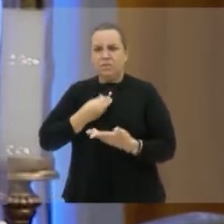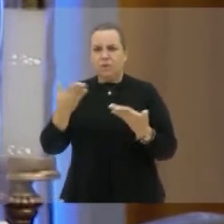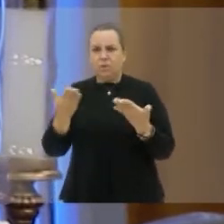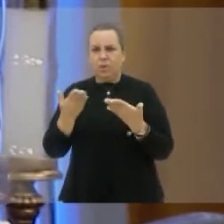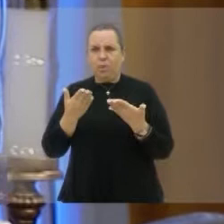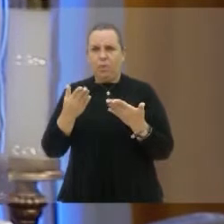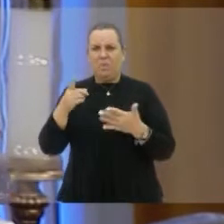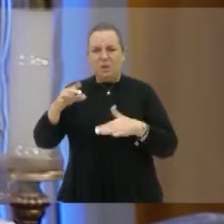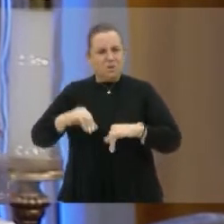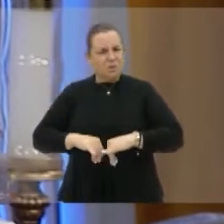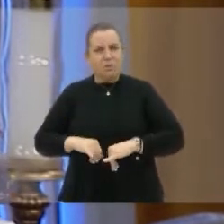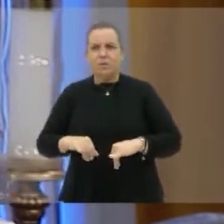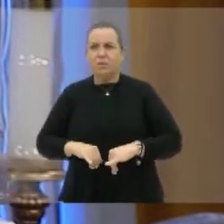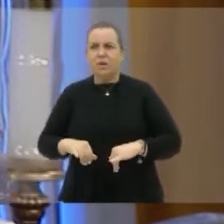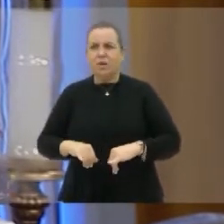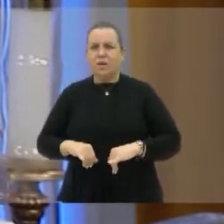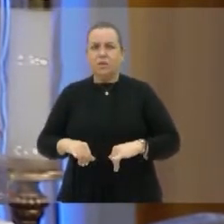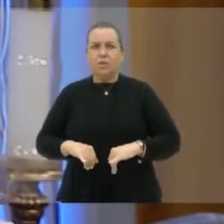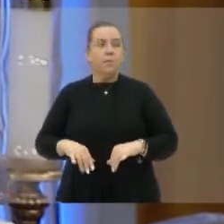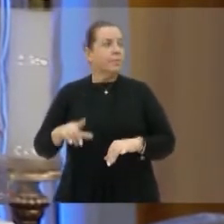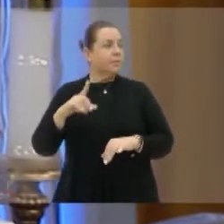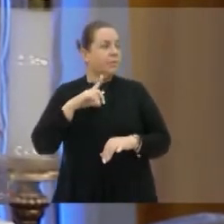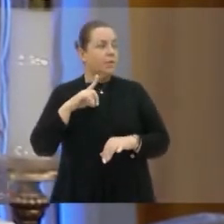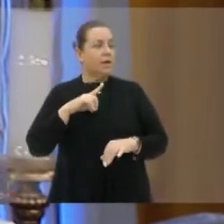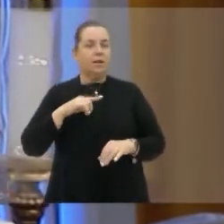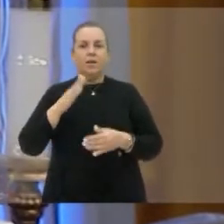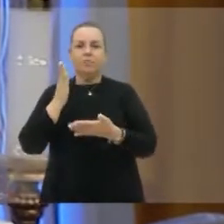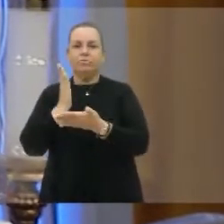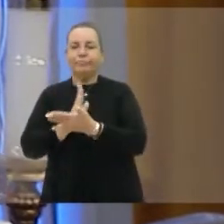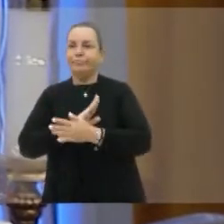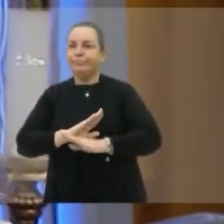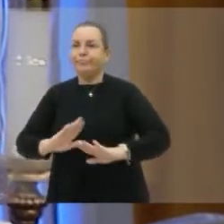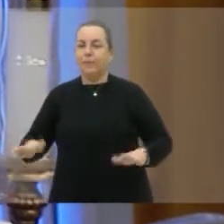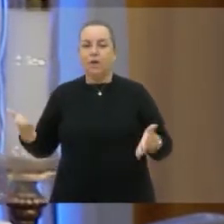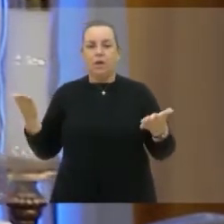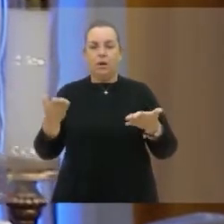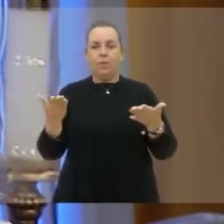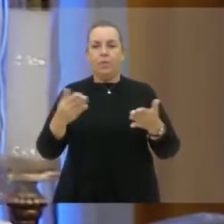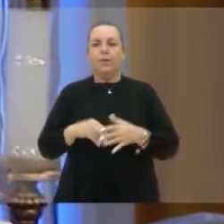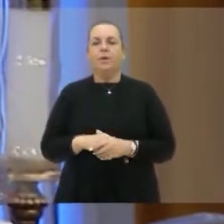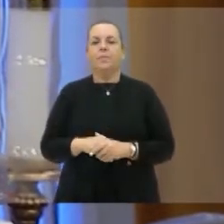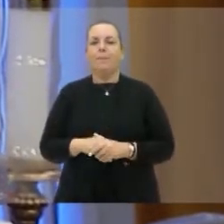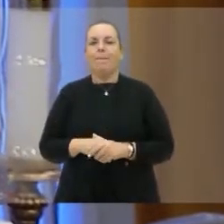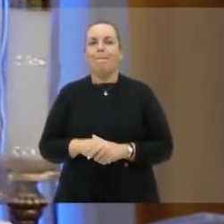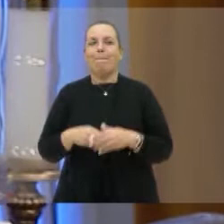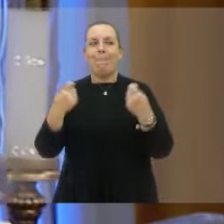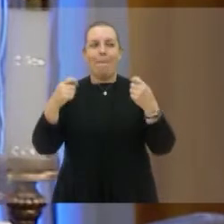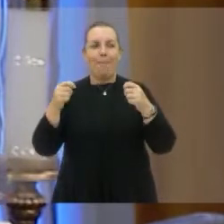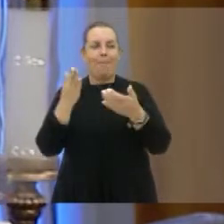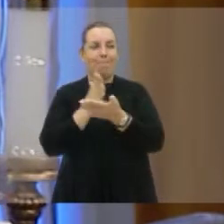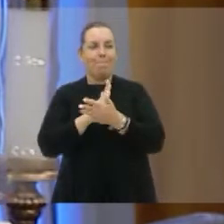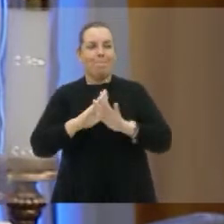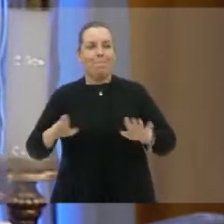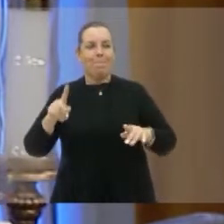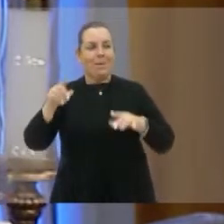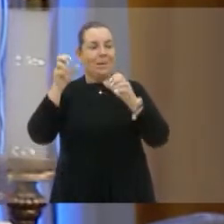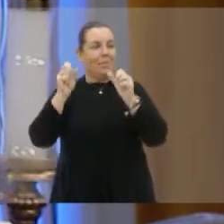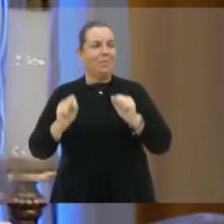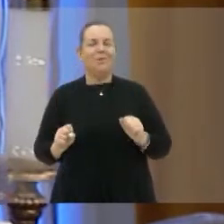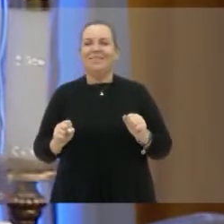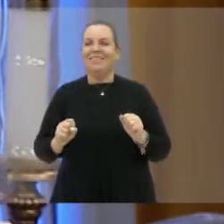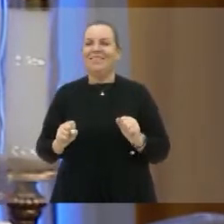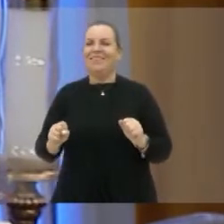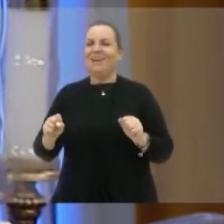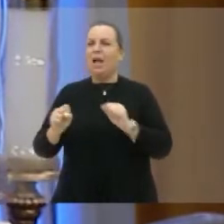este sofrimento, tem de acabar agora. Tem de acabar agora, pelo poder radiante